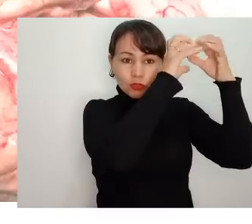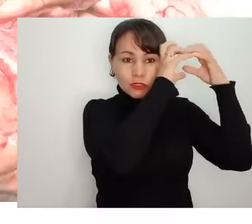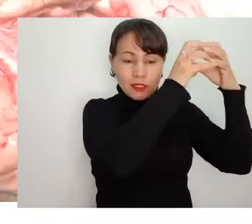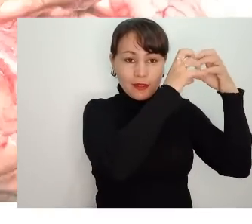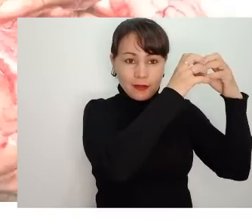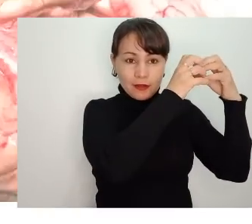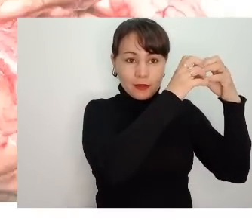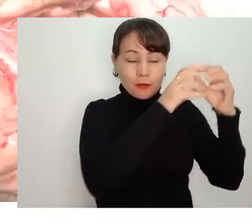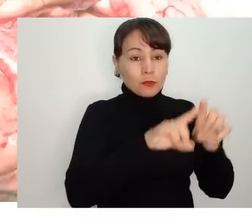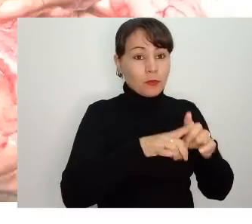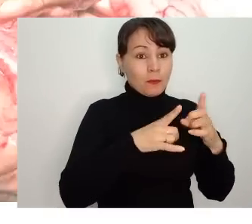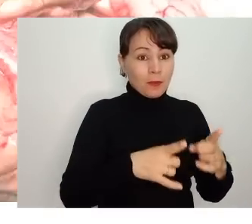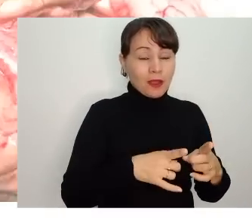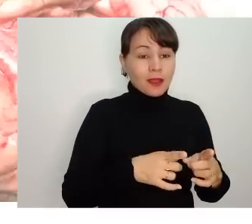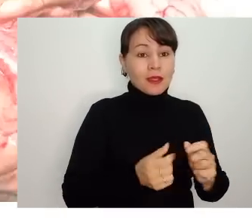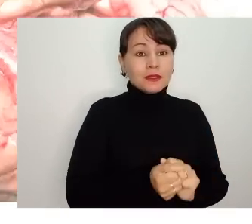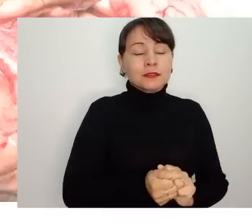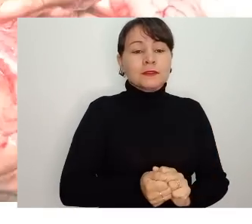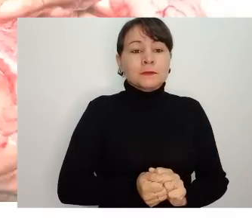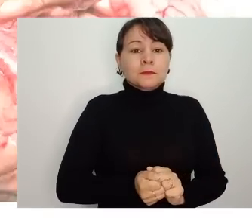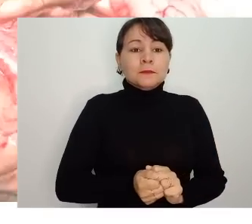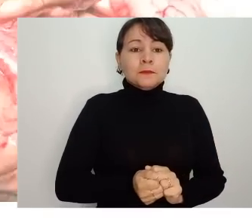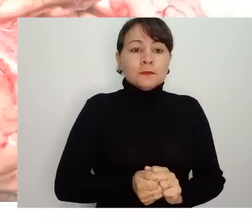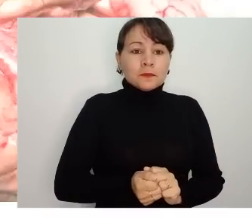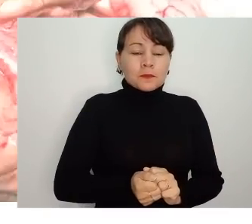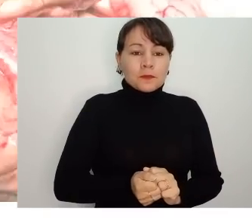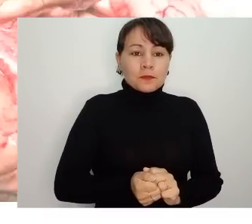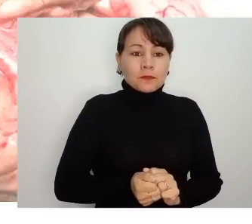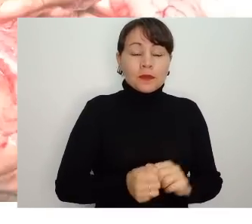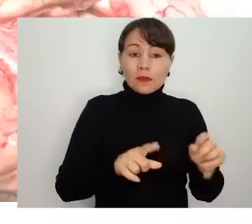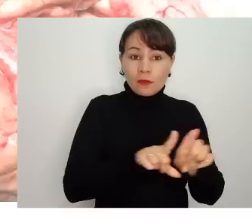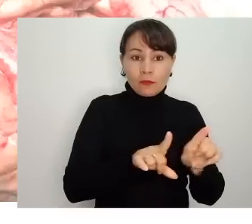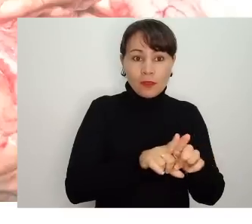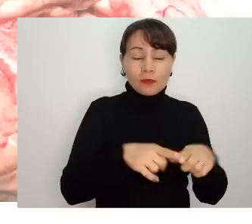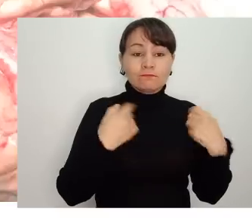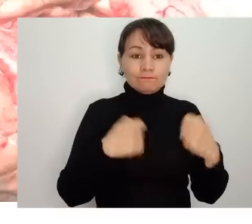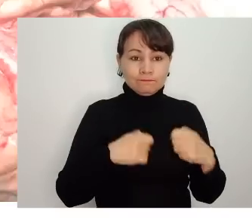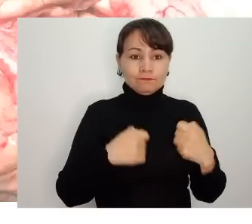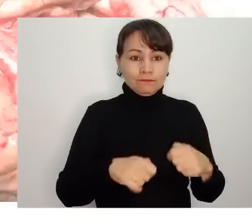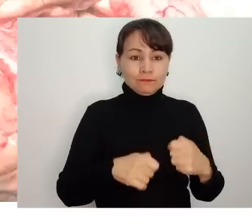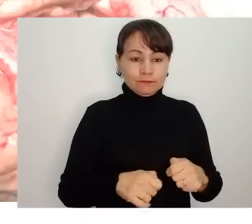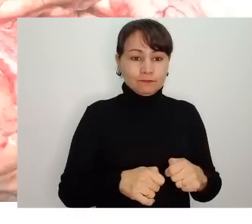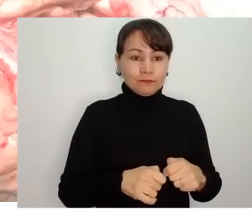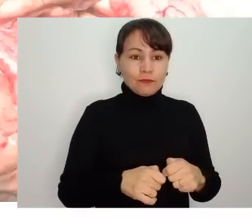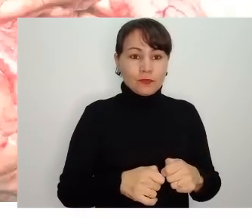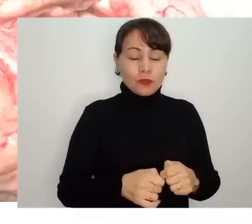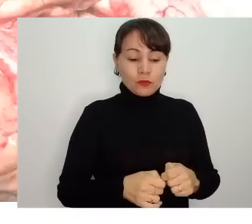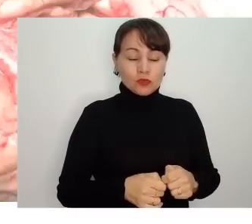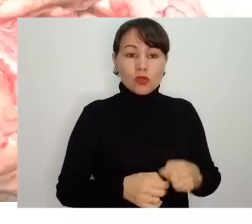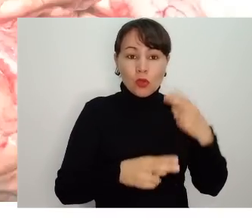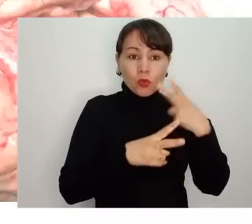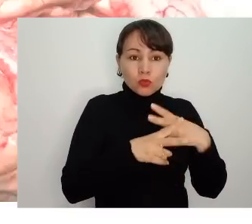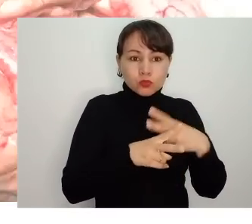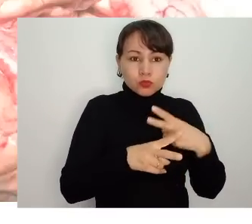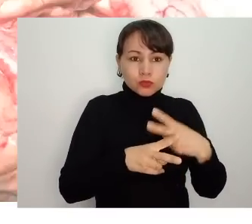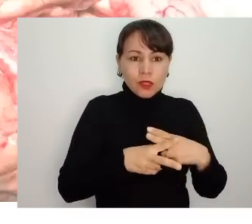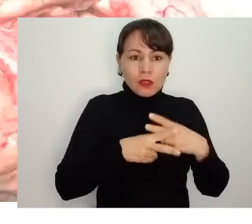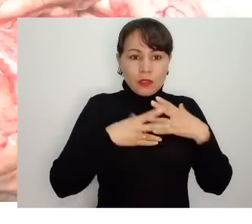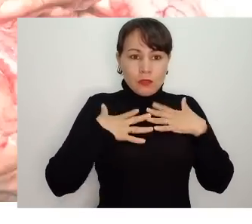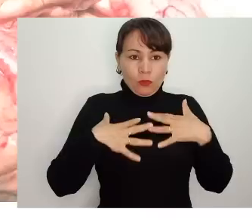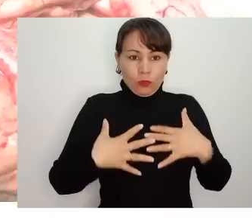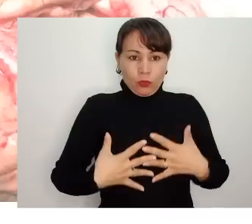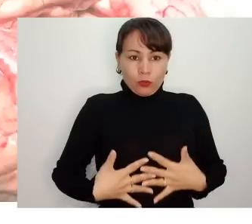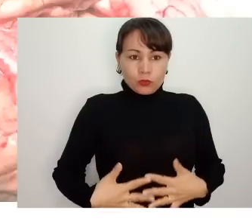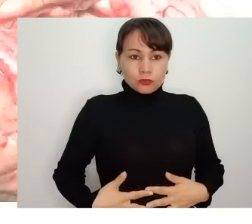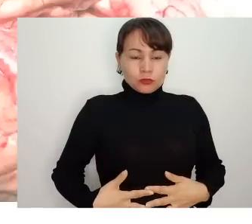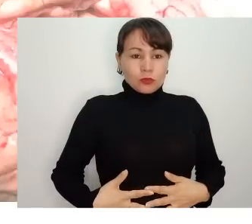em perfeitas condições de funcionamento, mas também nós precisamos manter a nossa